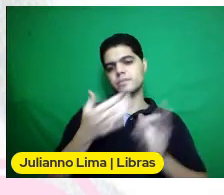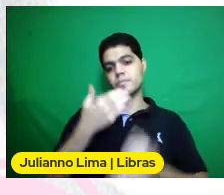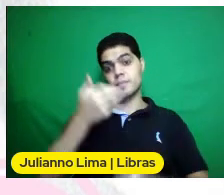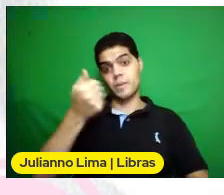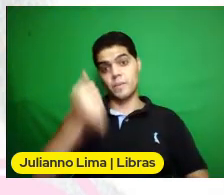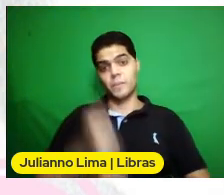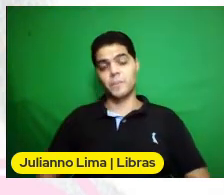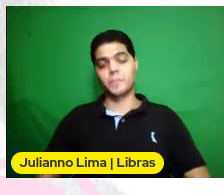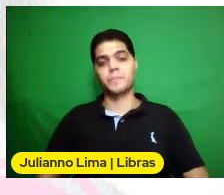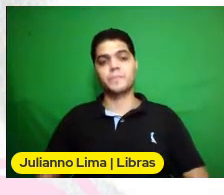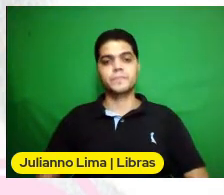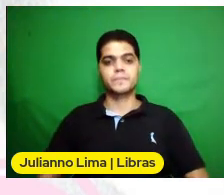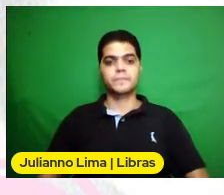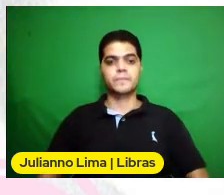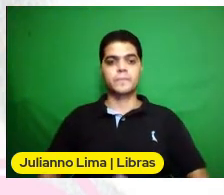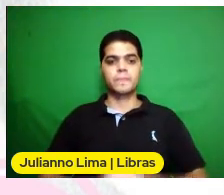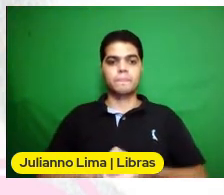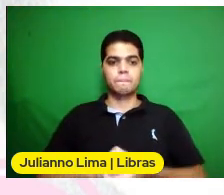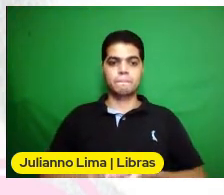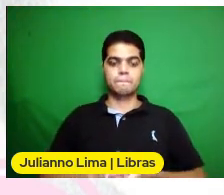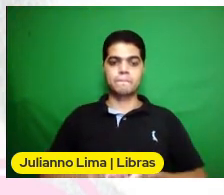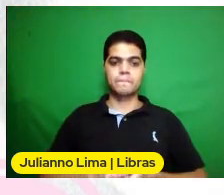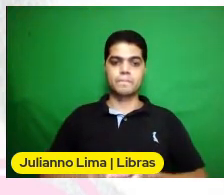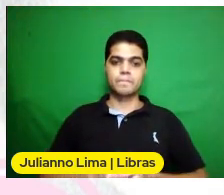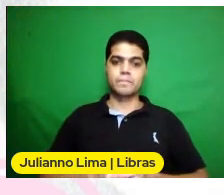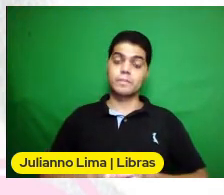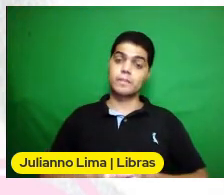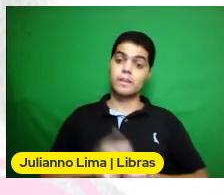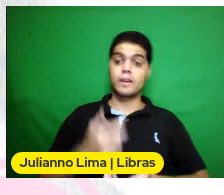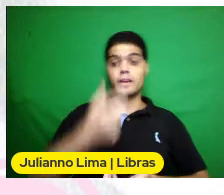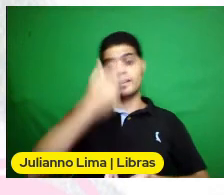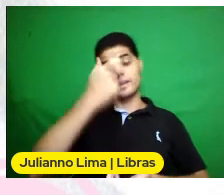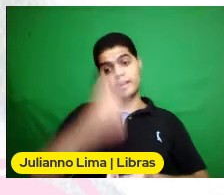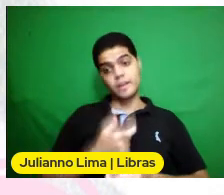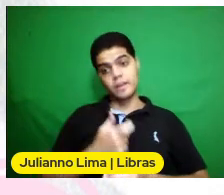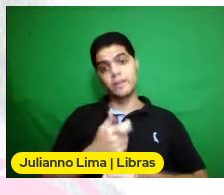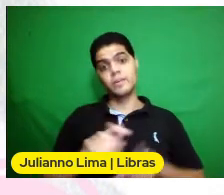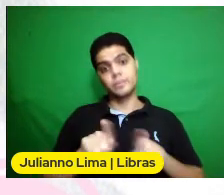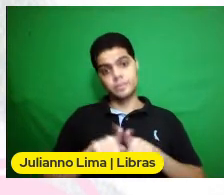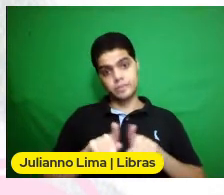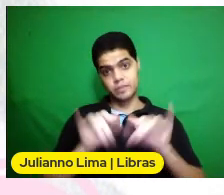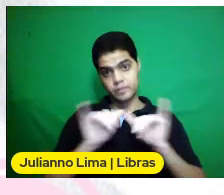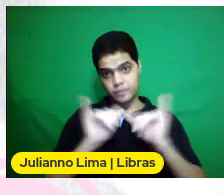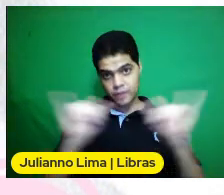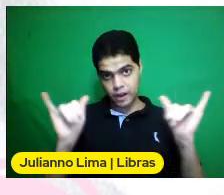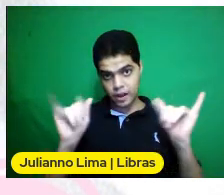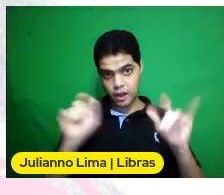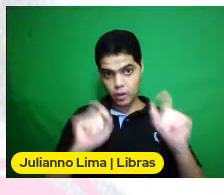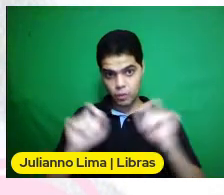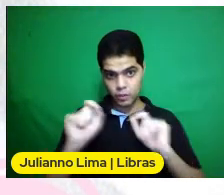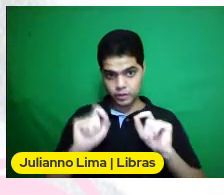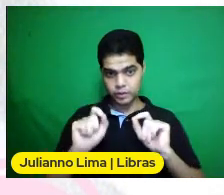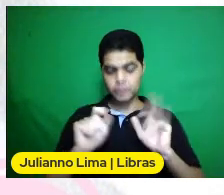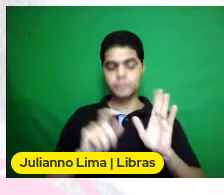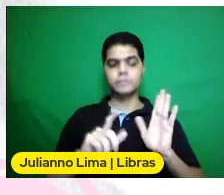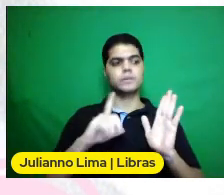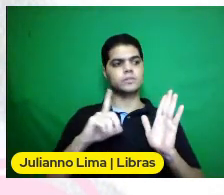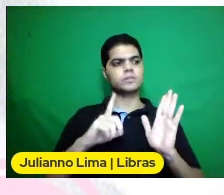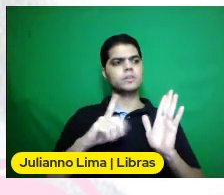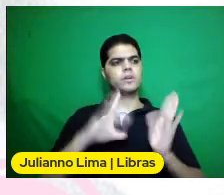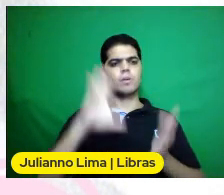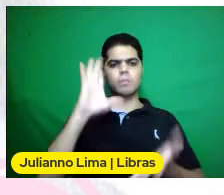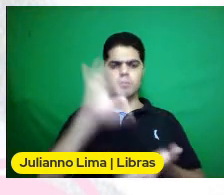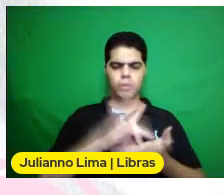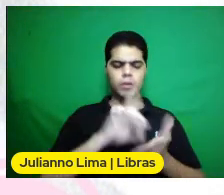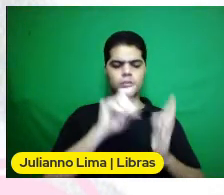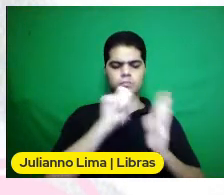E eu, Michel, eu diria que registrar o processo de criação de vocês,